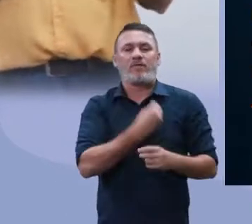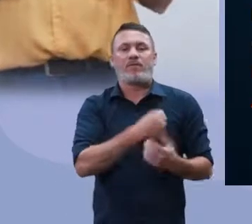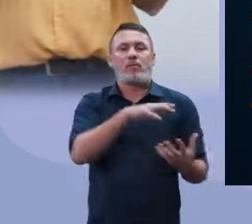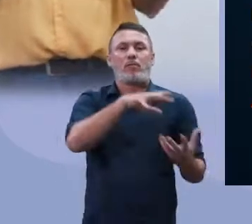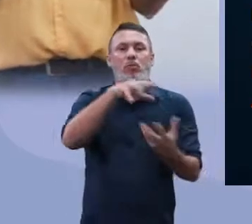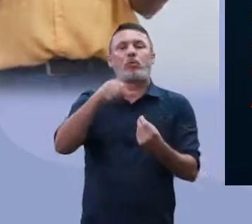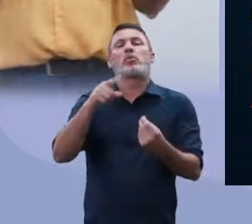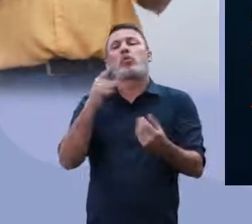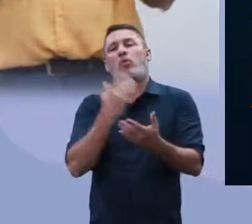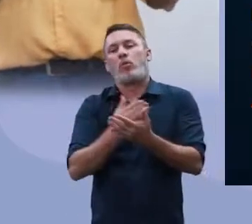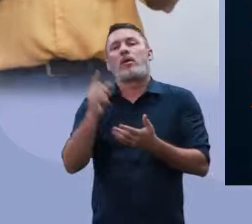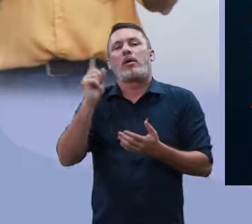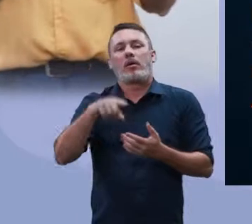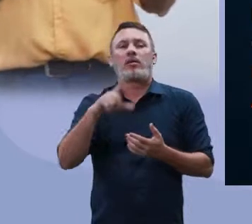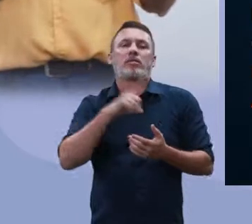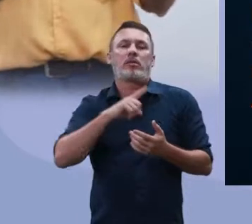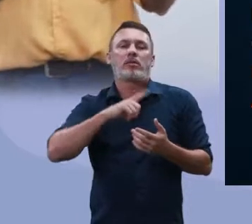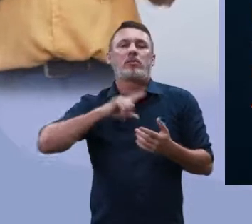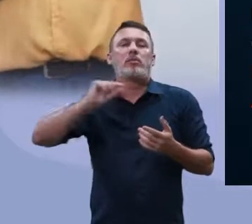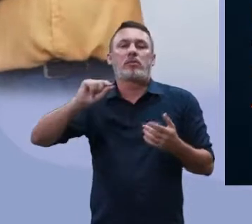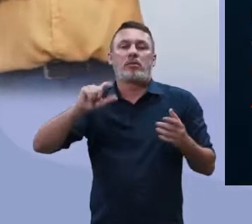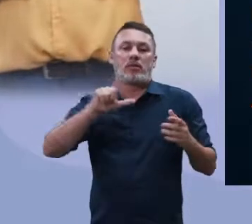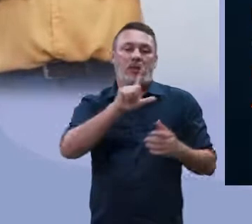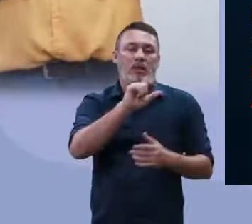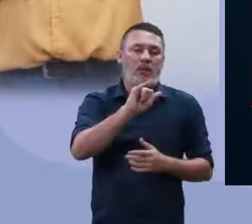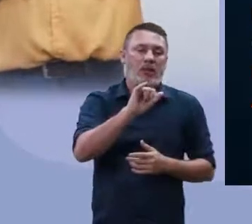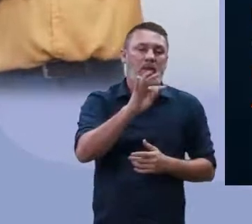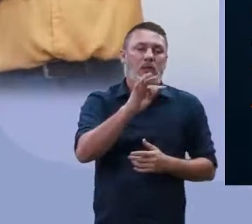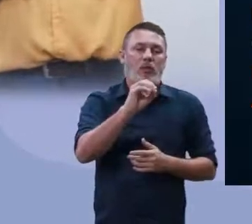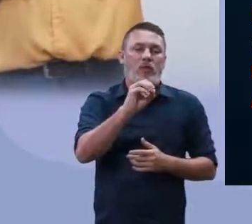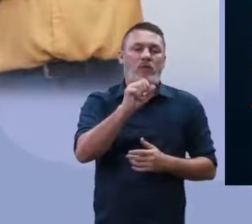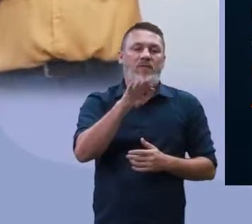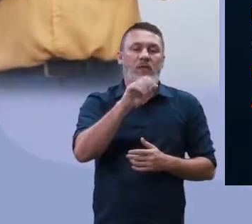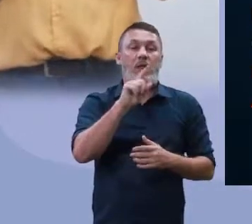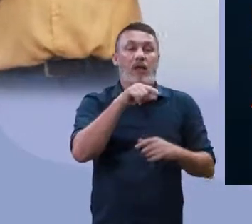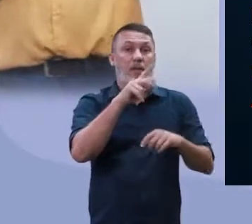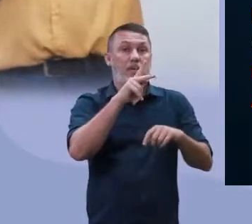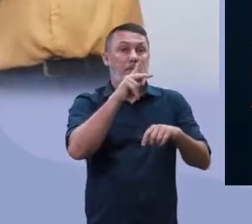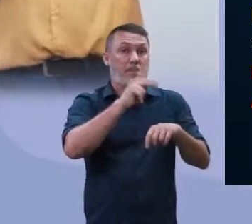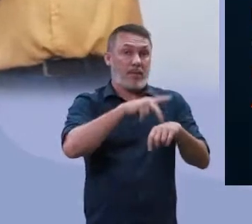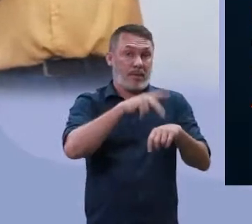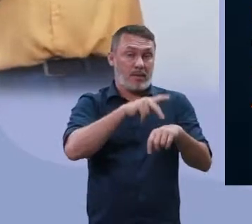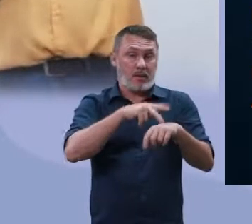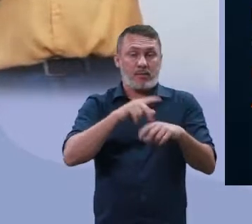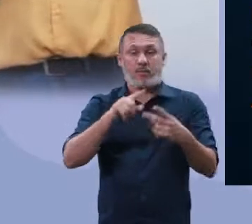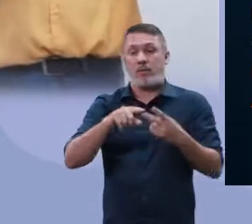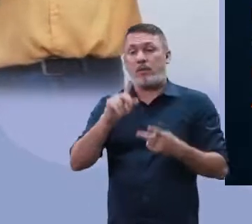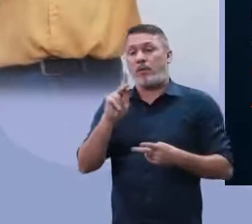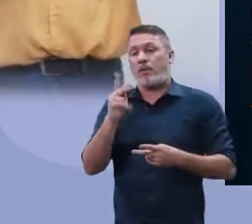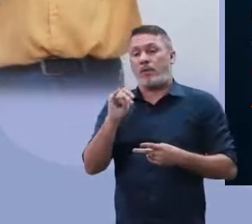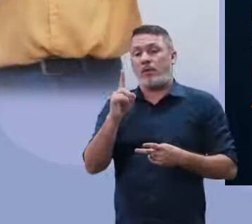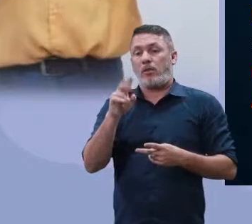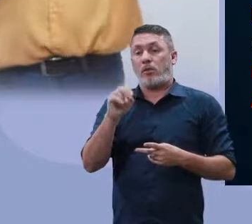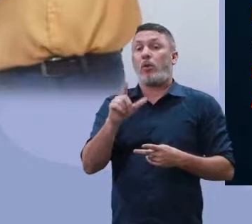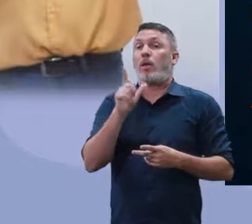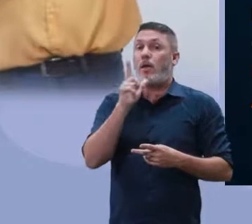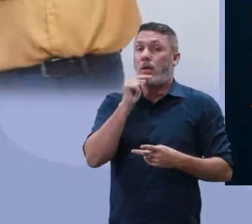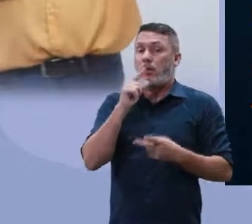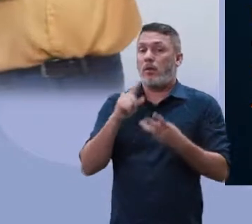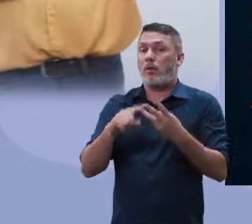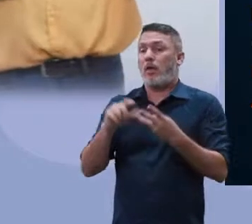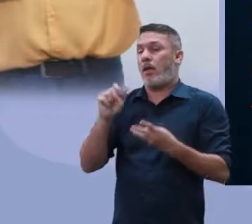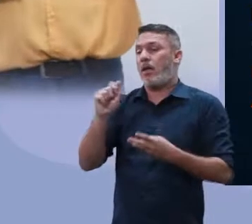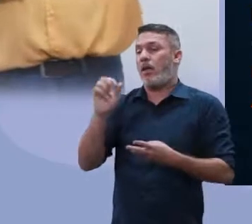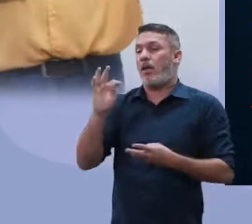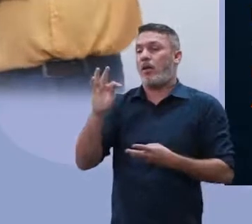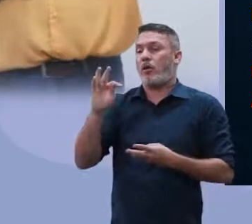se dá através da interseção da litosfera, rocha, da hidrosfera, água, da